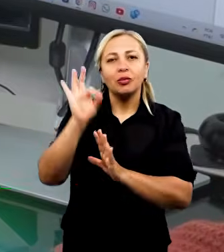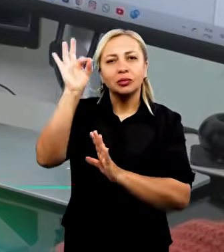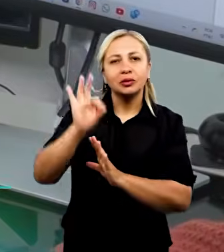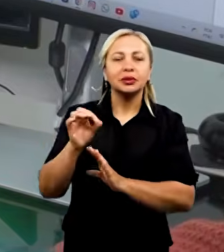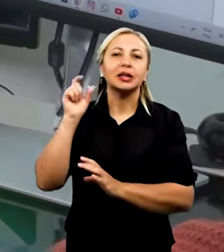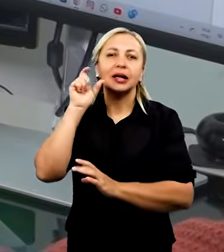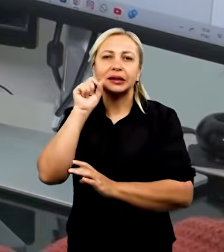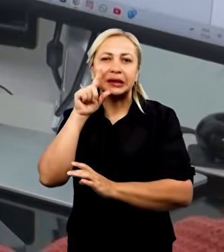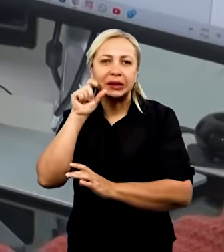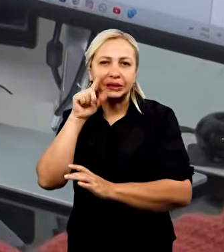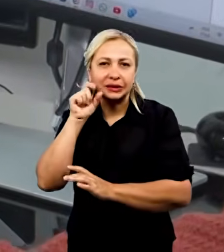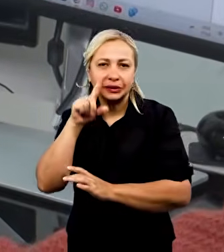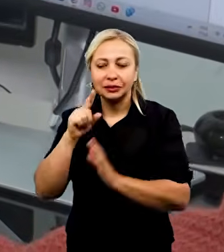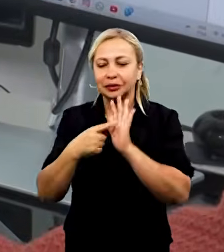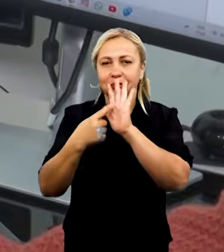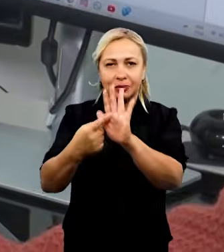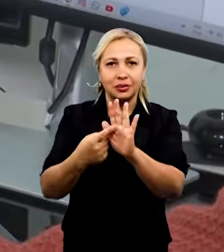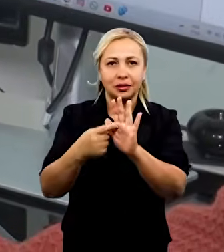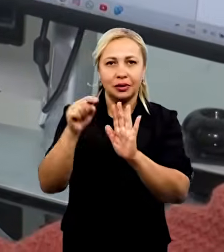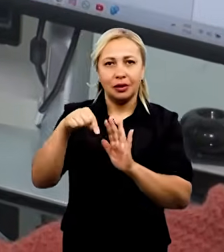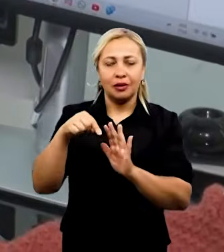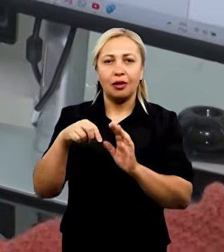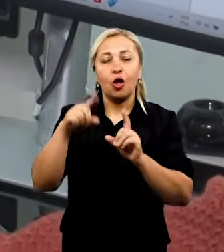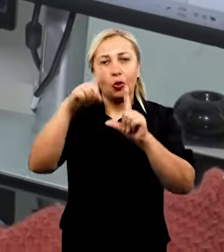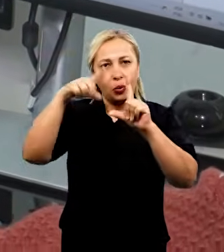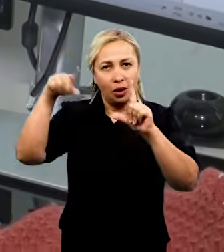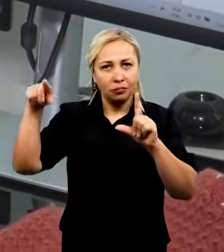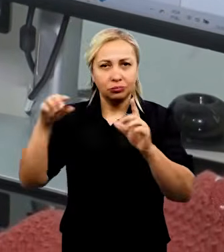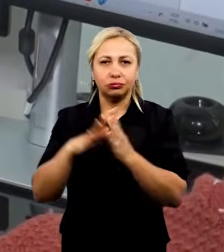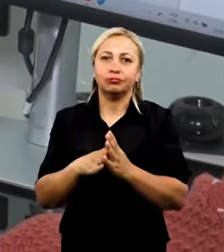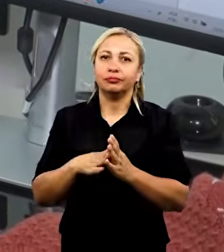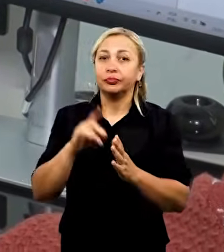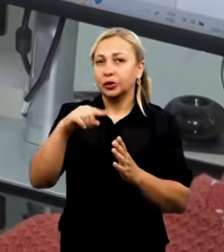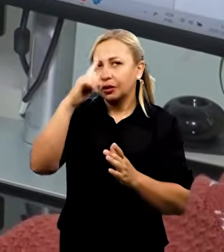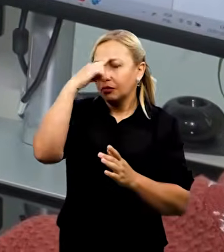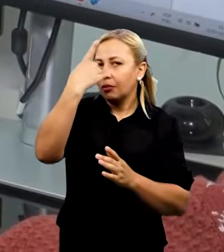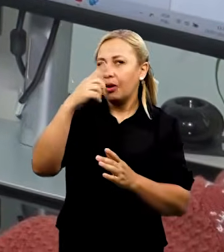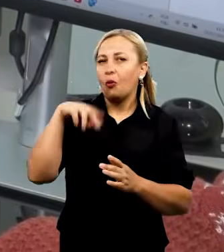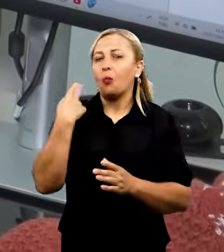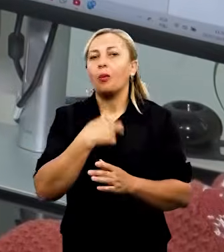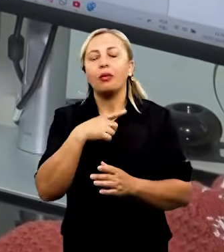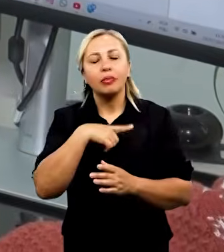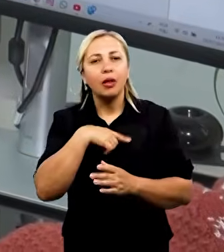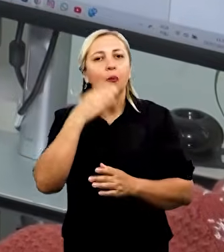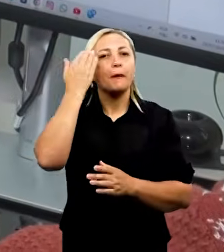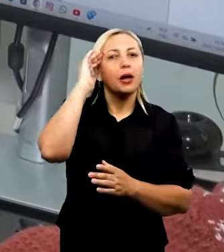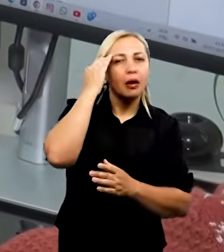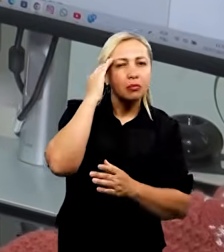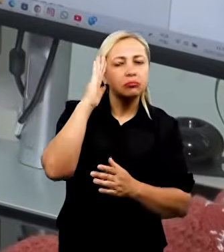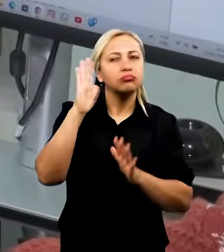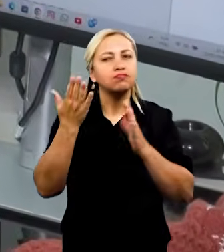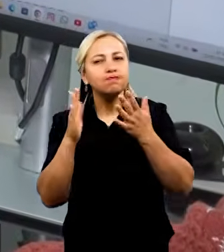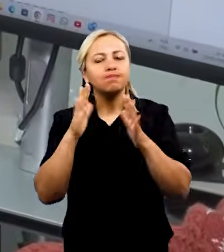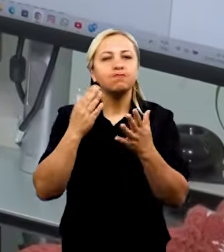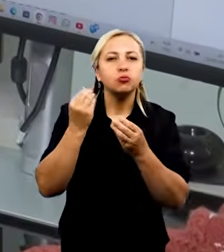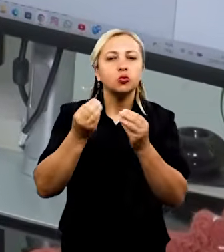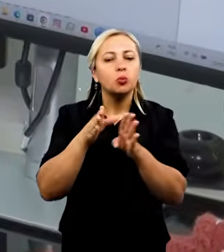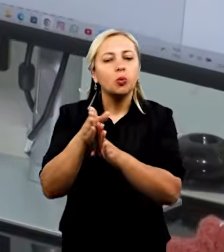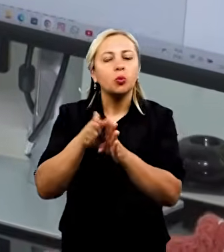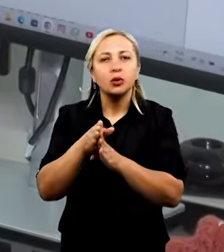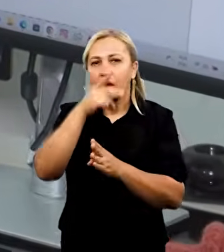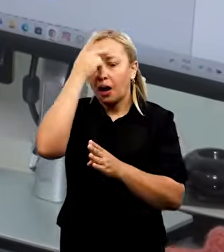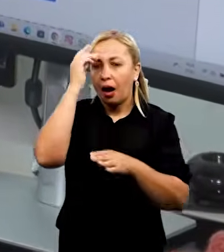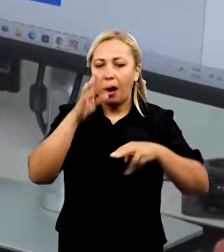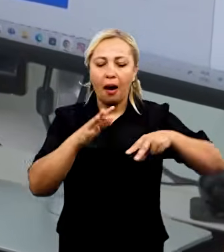a porcentagem de cárie ao lado de cada dente aqui apresentada nesse gráfico. Com essa ideia, a gente